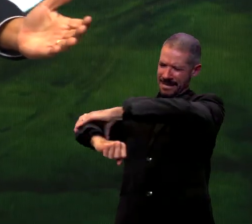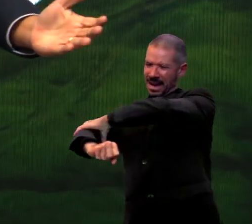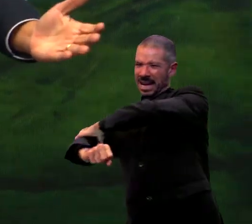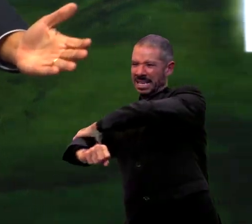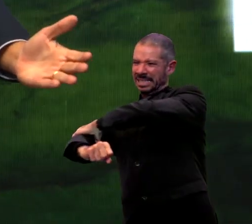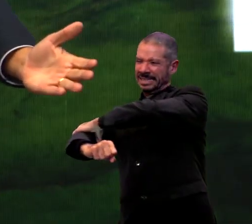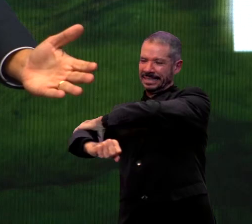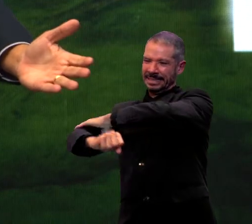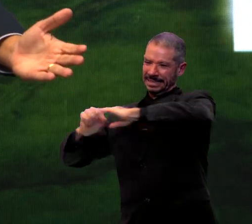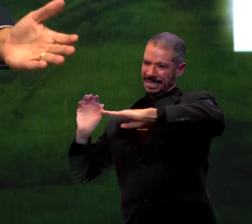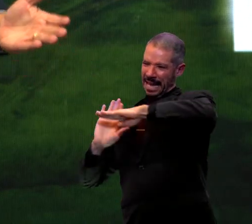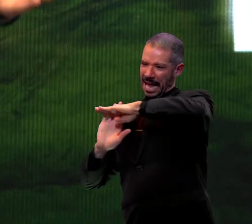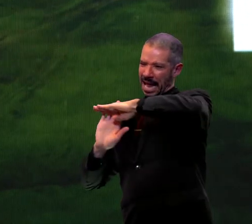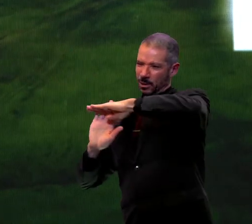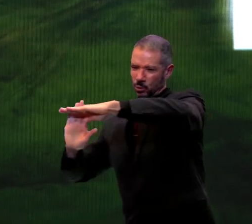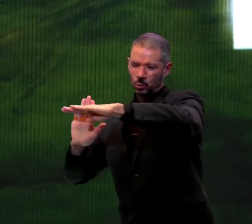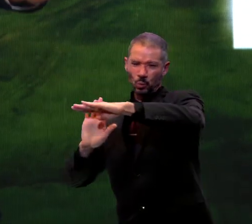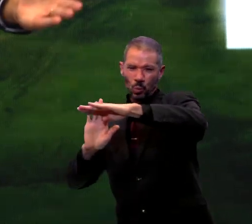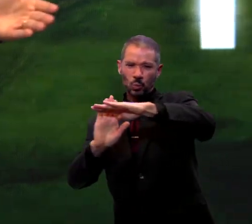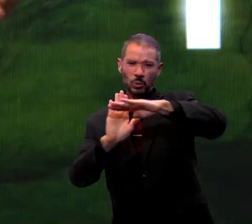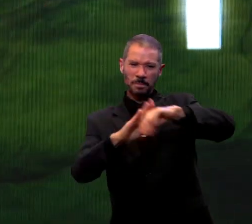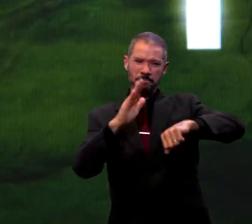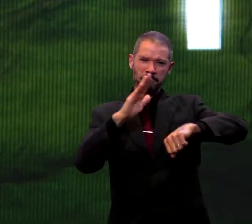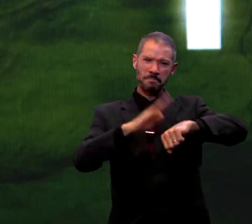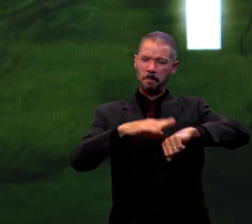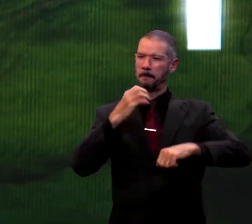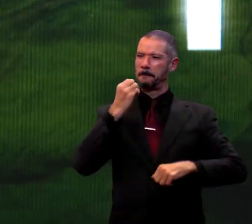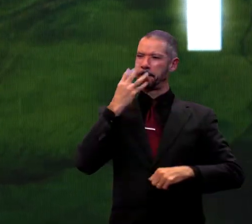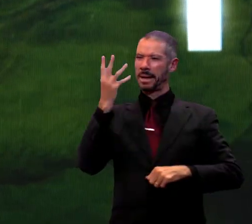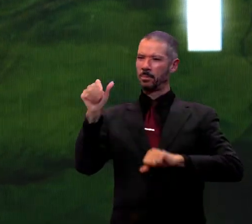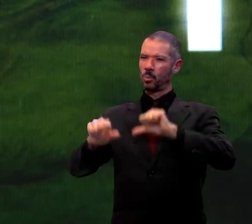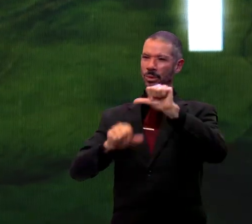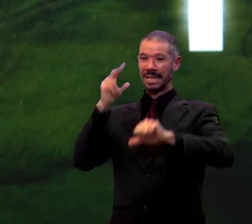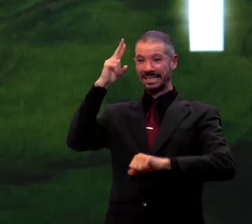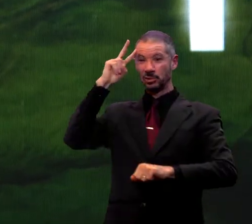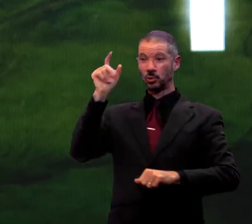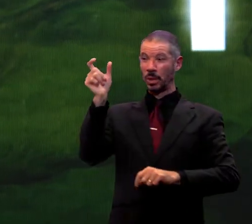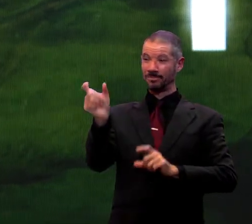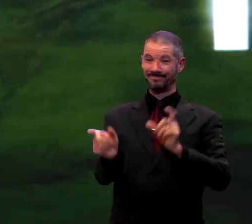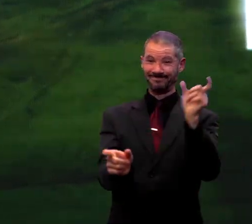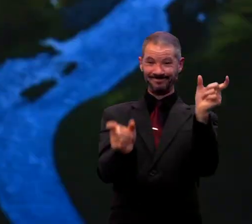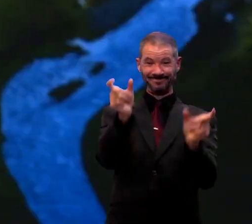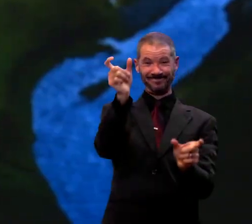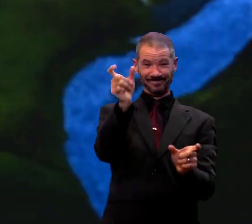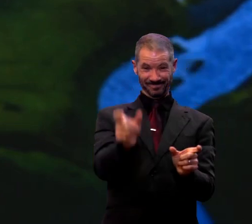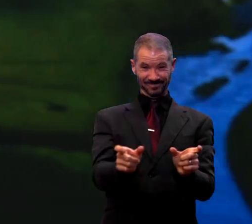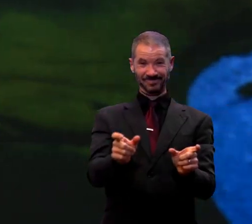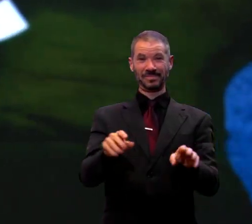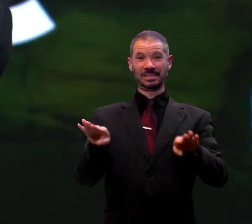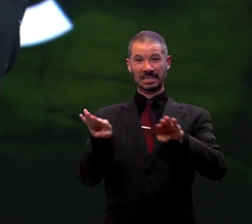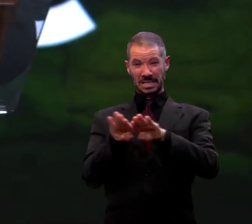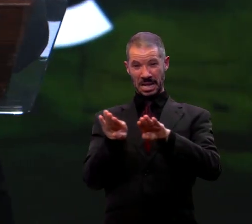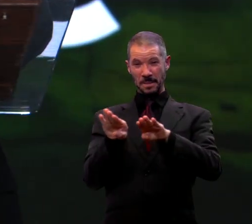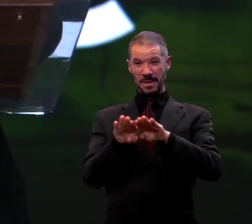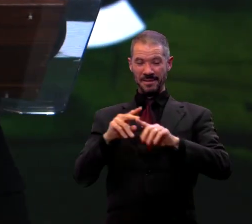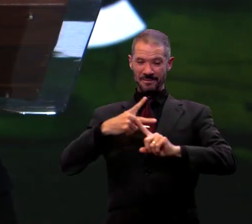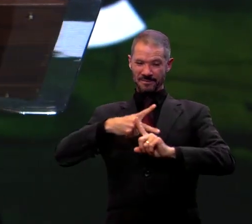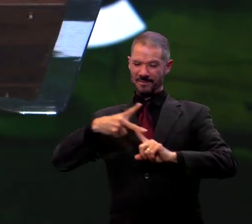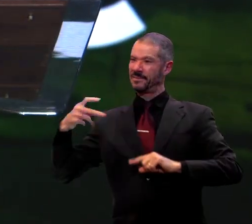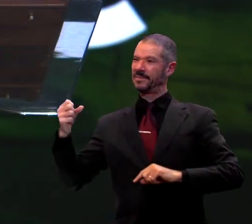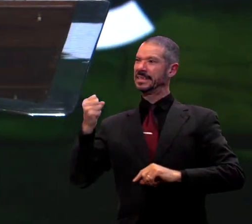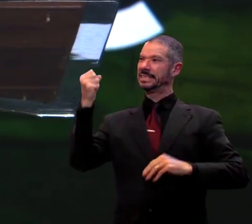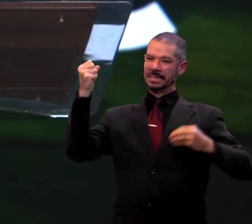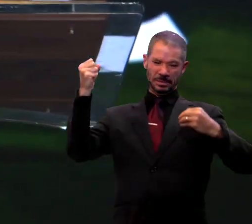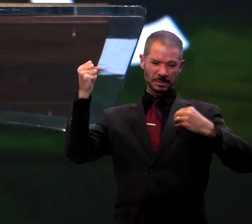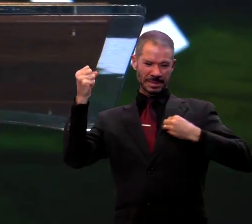poder estender a mão e fazer o bem e mudar a história de alguém. Assim vencemos o pecado